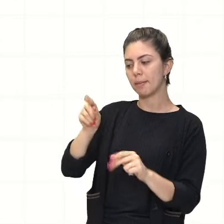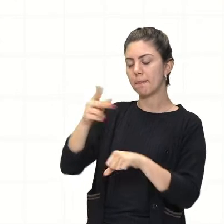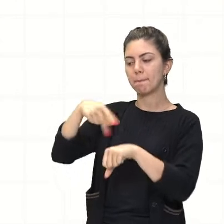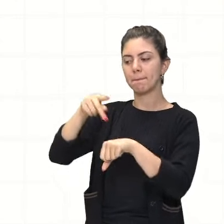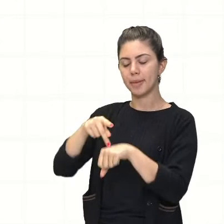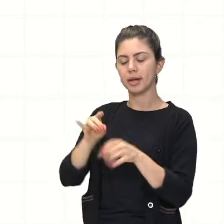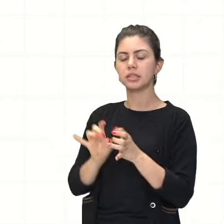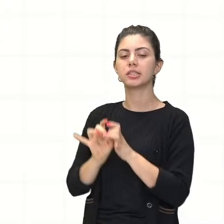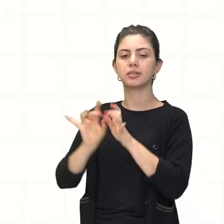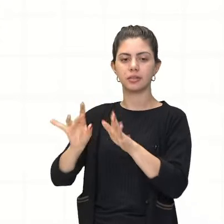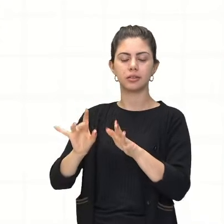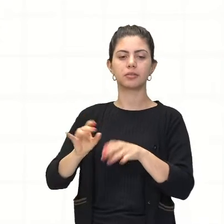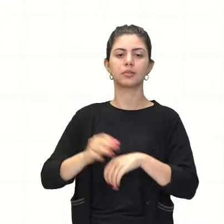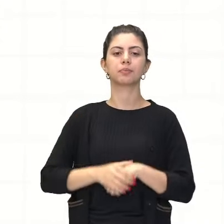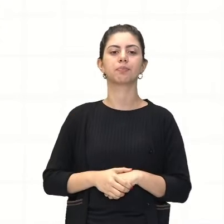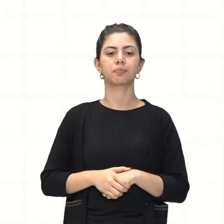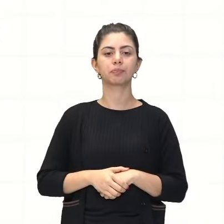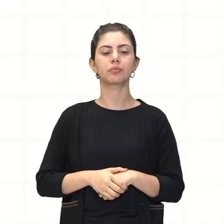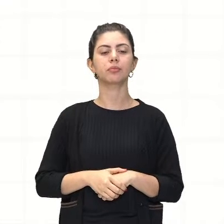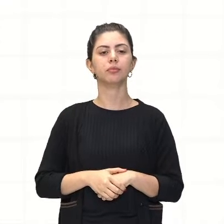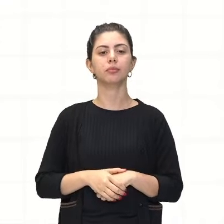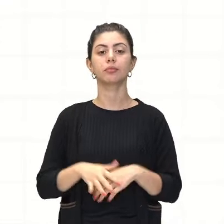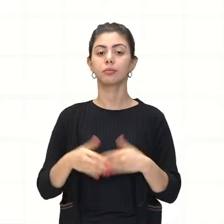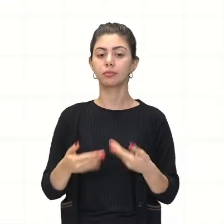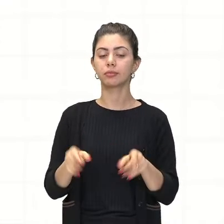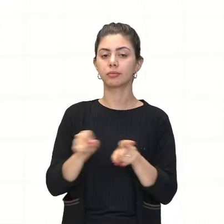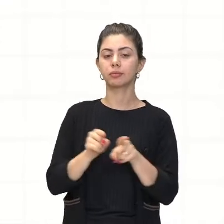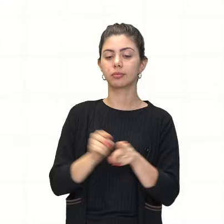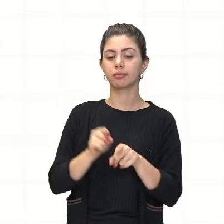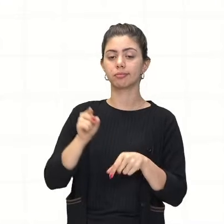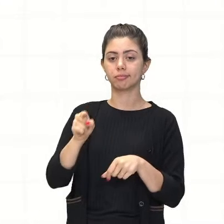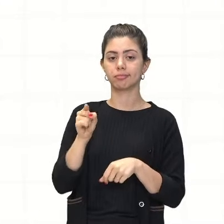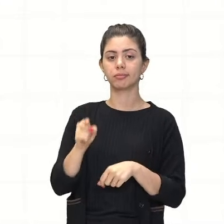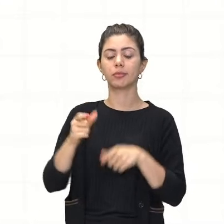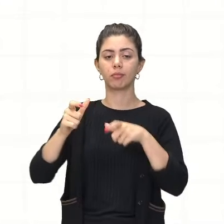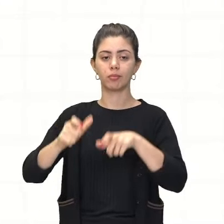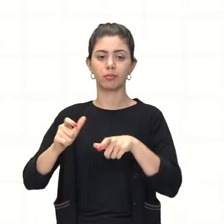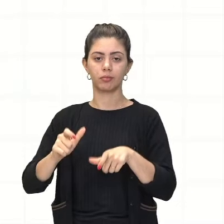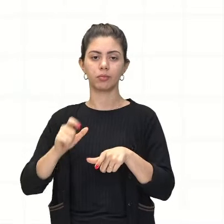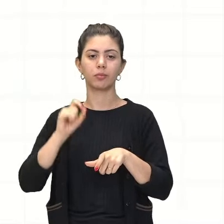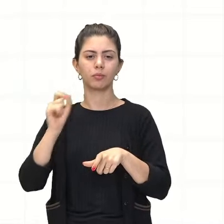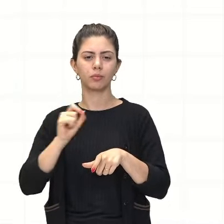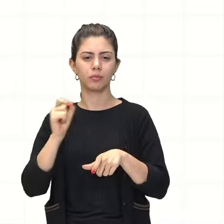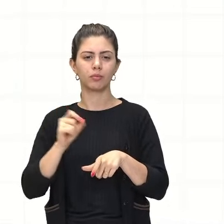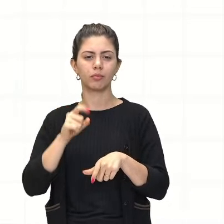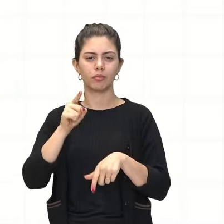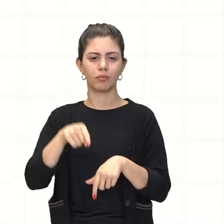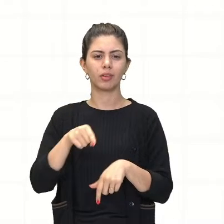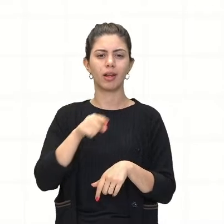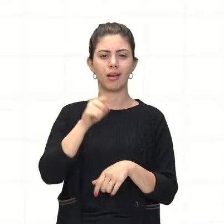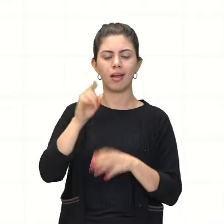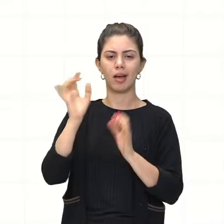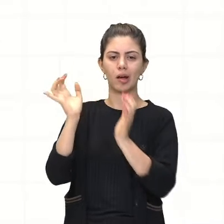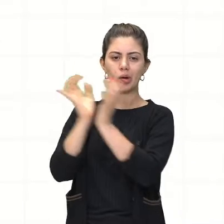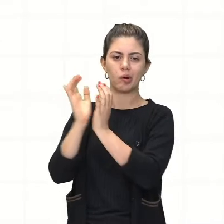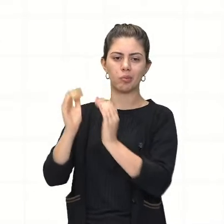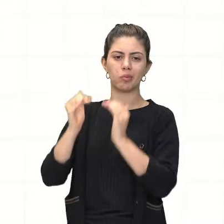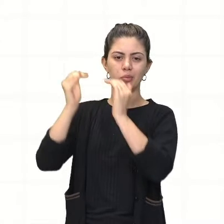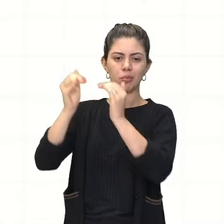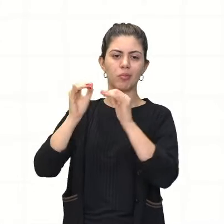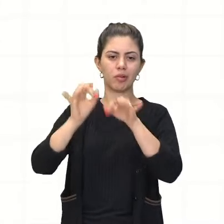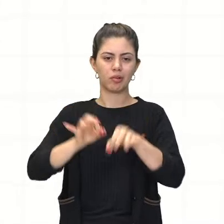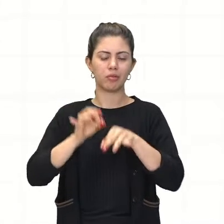esta dinastia. Além disso, a dinastia de Borgonha, ela vai limitar o poder da nobreza fundiária,